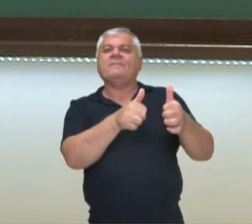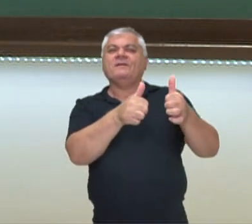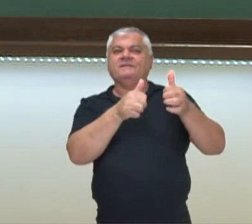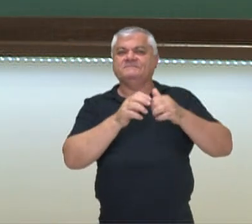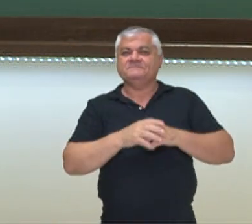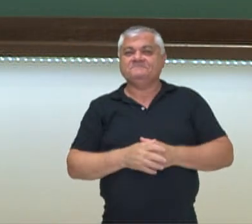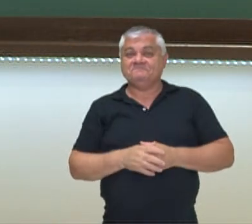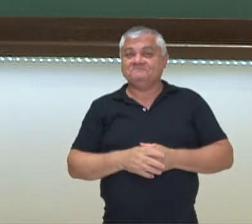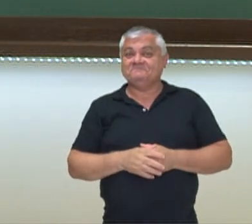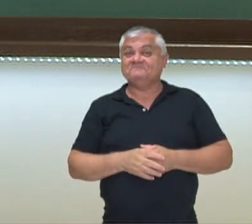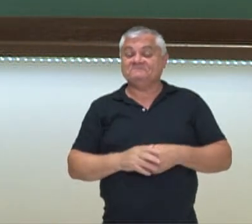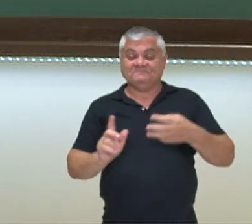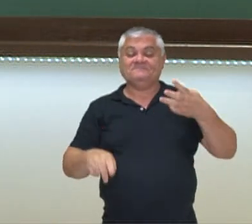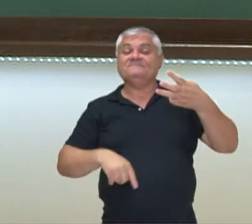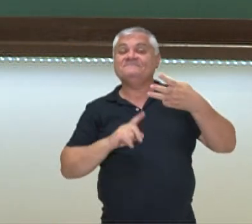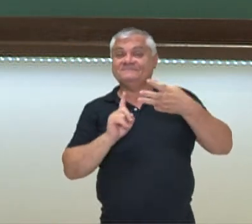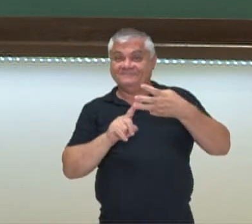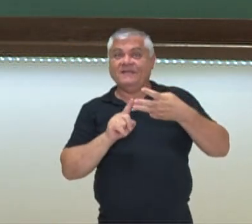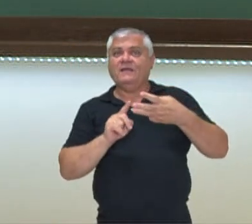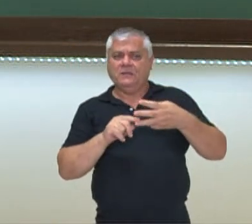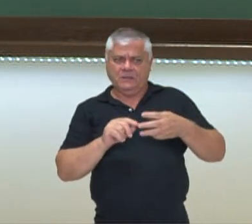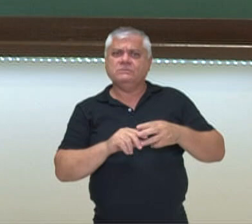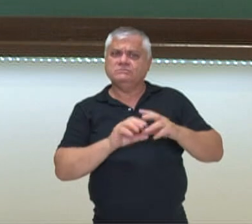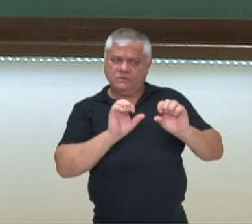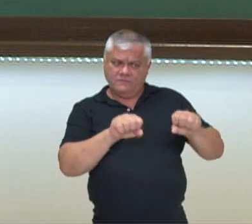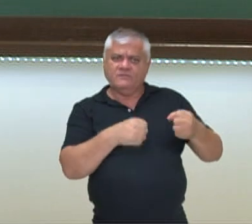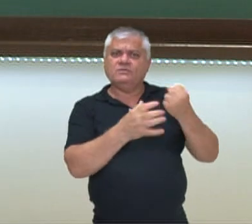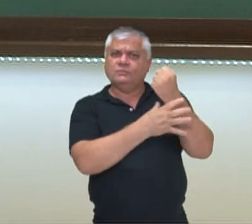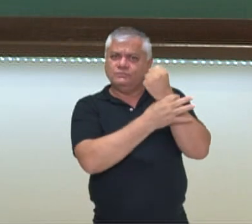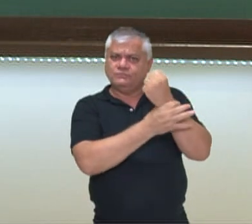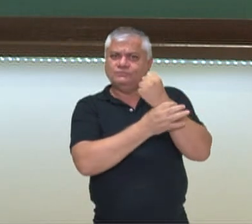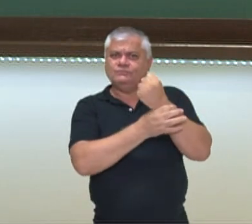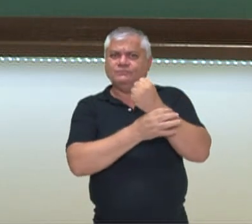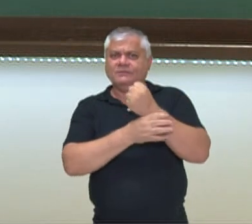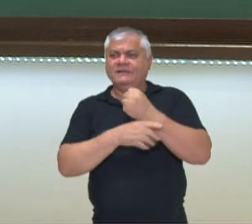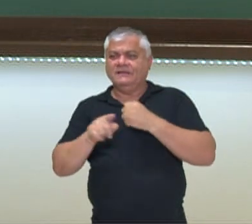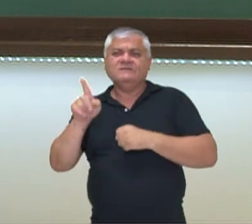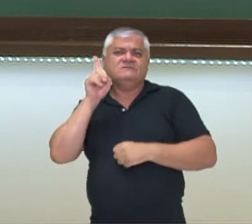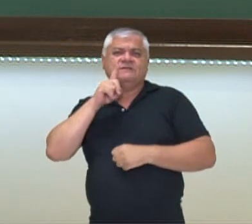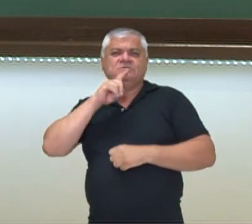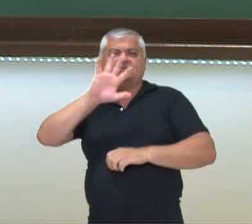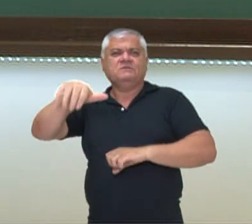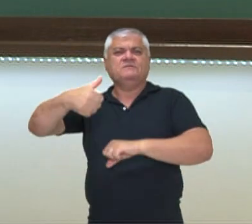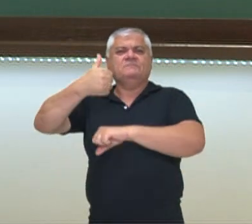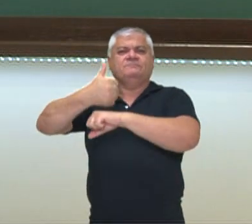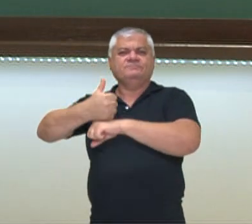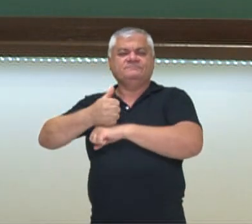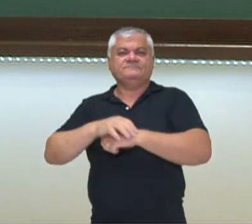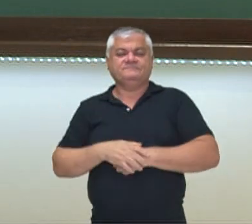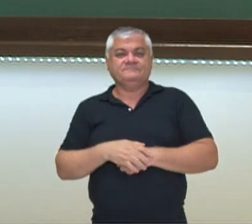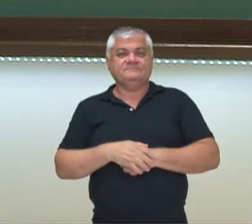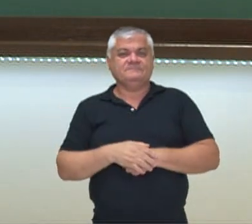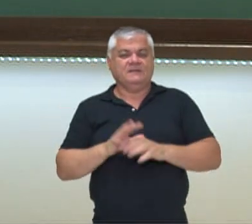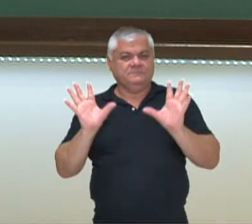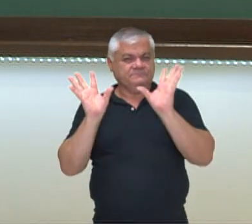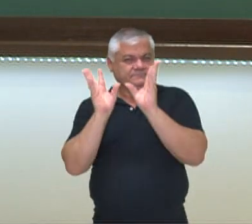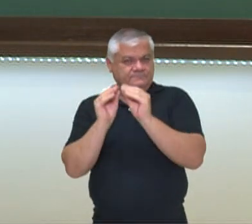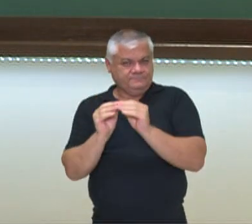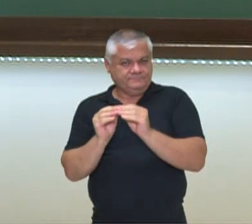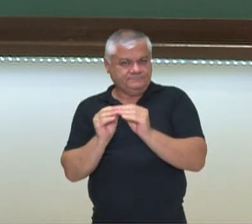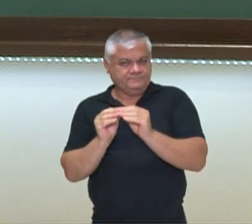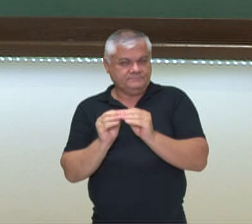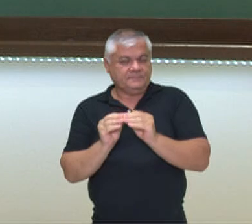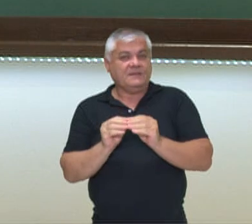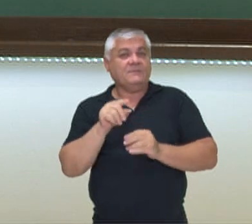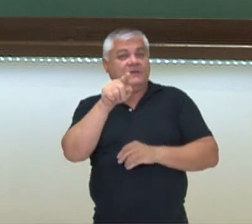Mundial. E, lógico, isso fortaleceu muito os Estados Unidos no cenário mundial. Agora, fechando tudo isso que nós falamos até agora,